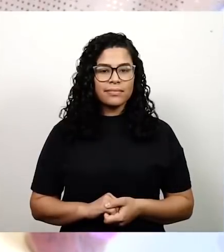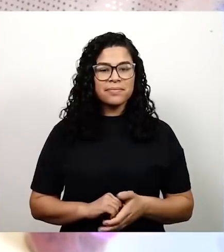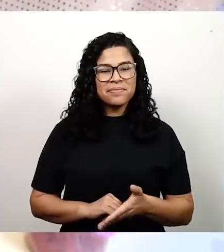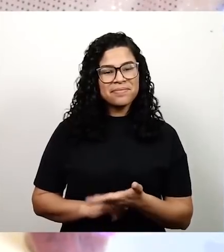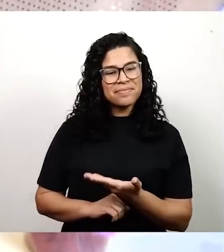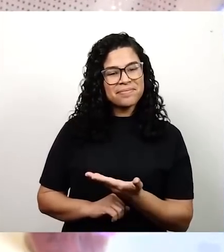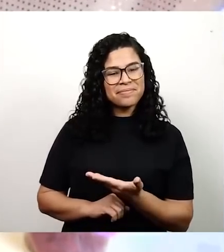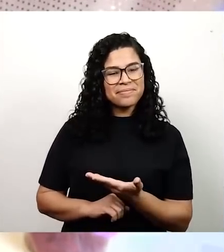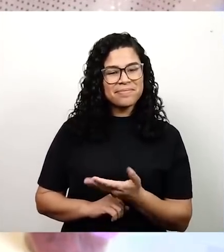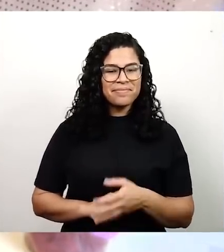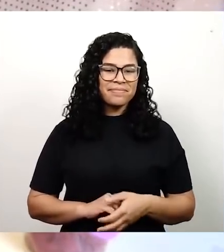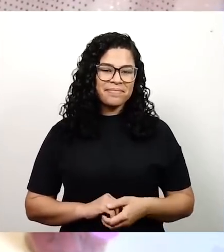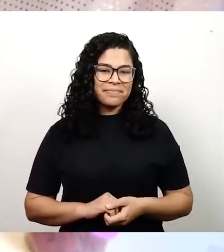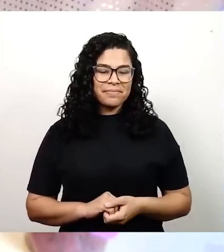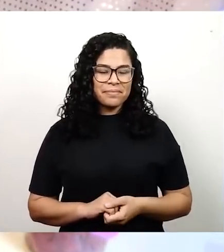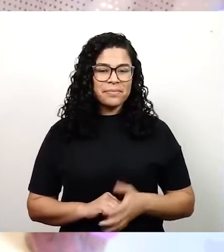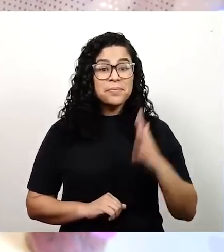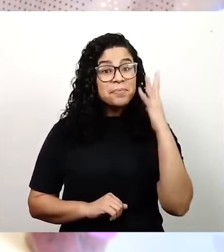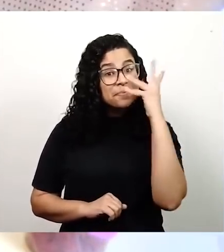Olhem só.